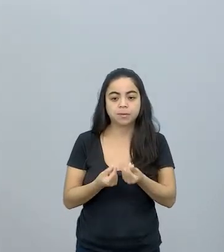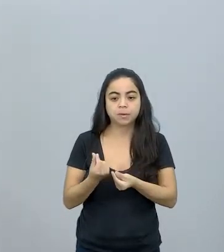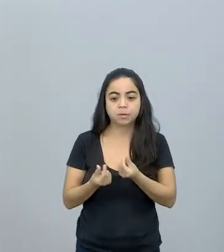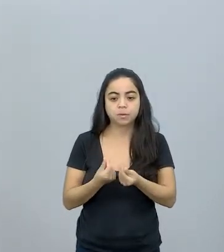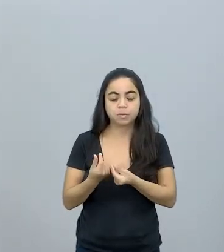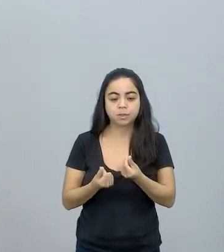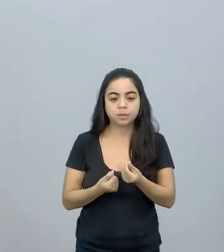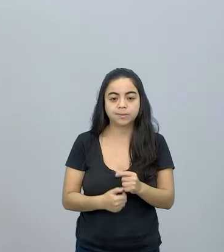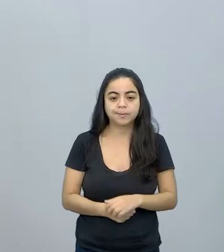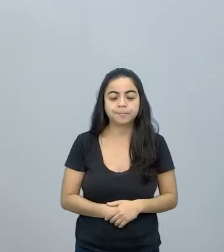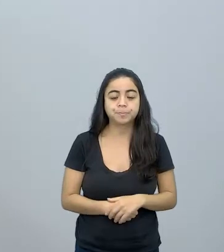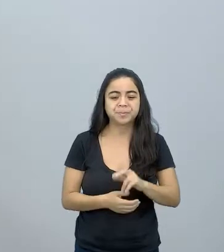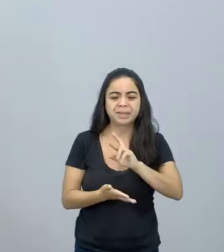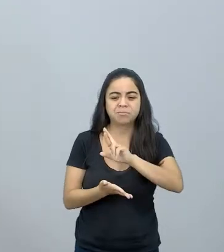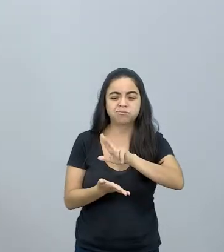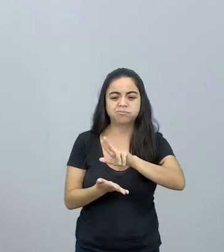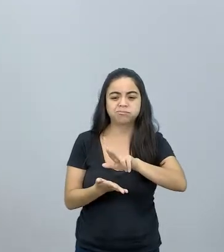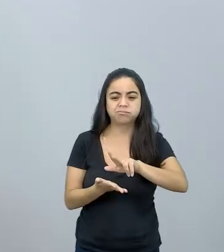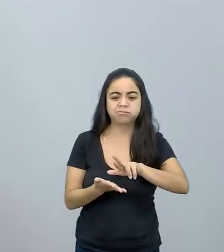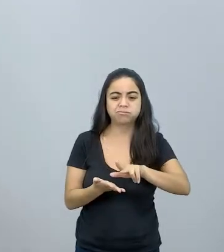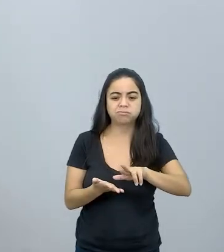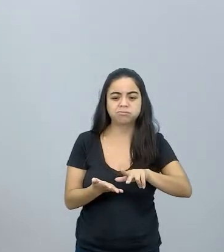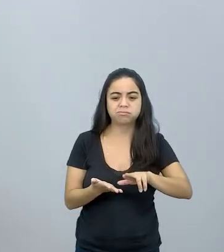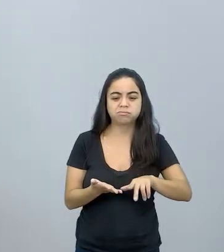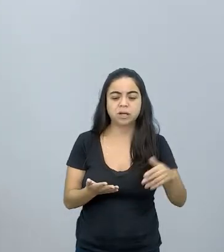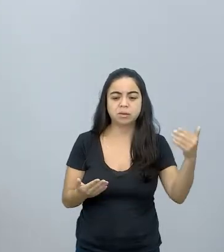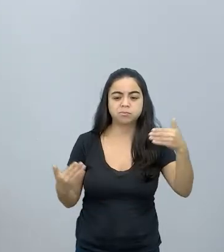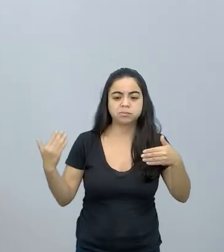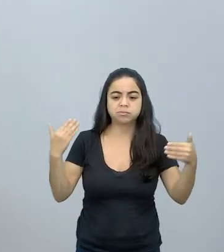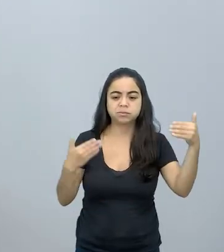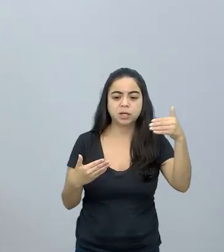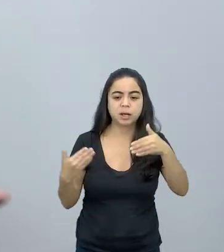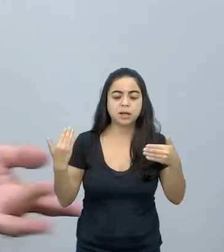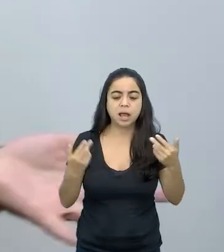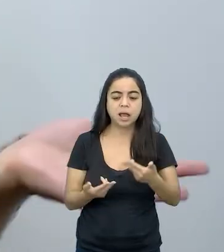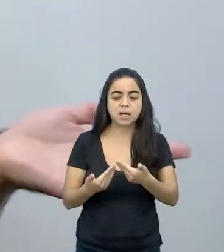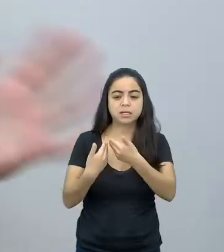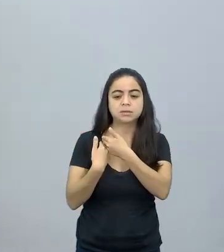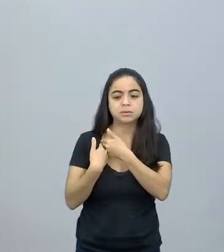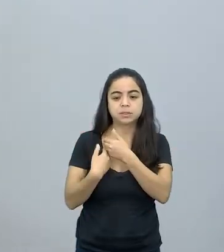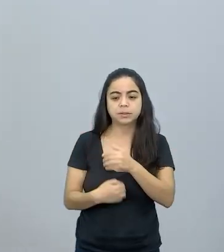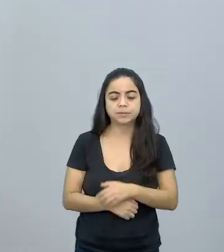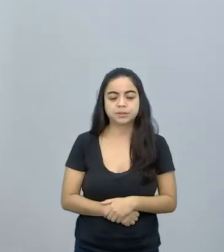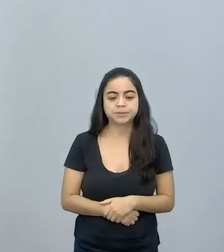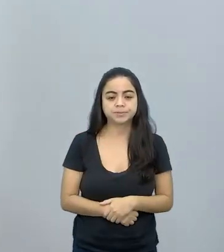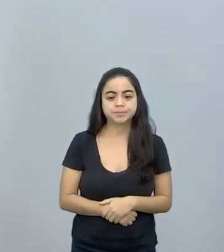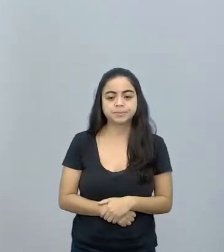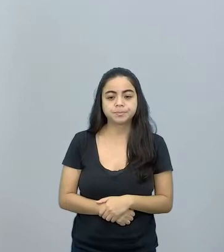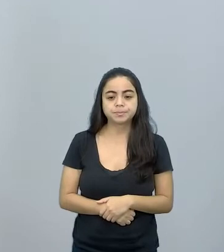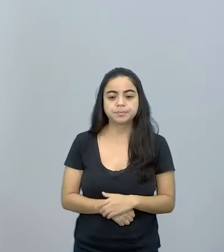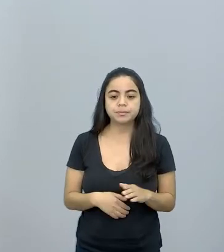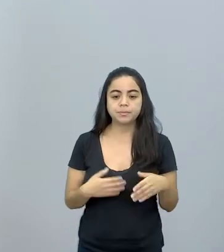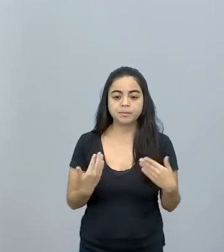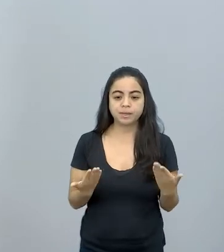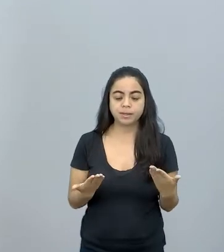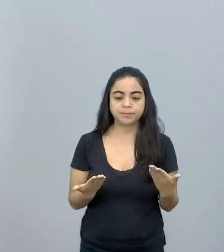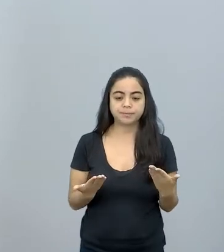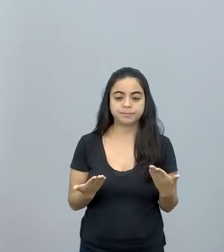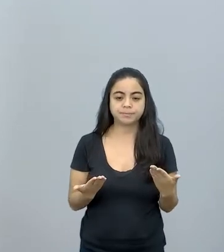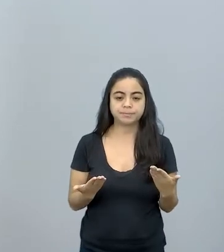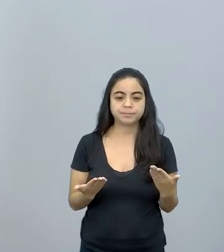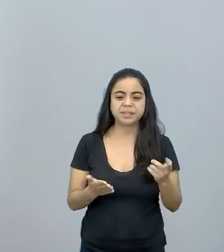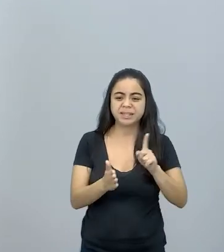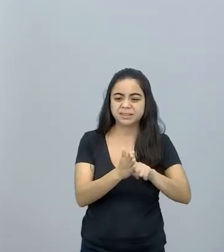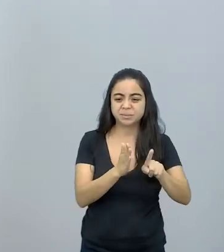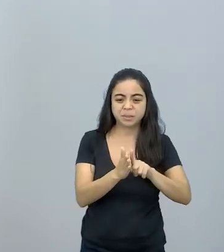econômico, financeiro. Existem vários fatores que podem ser responsáveis pela imigração, né? Então, isso não